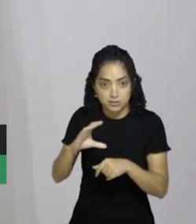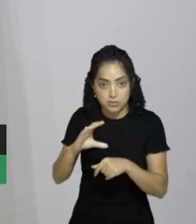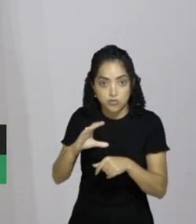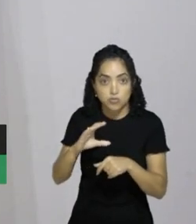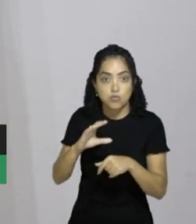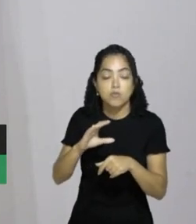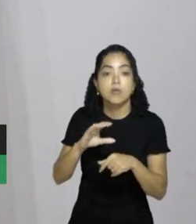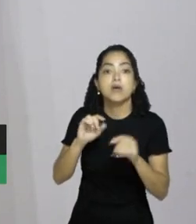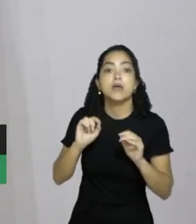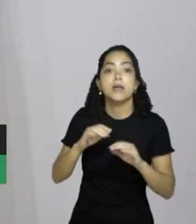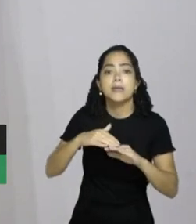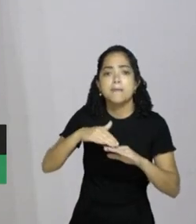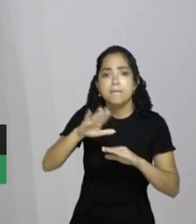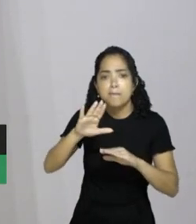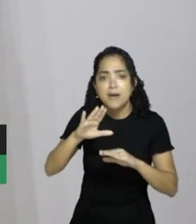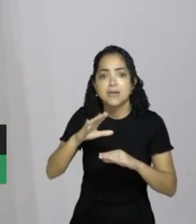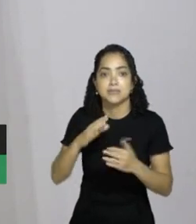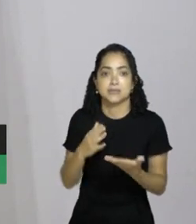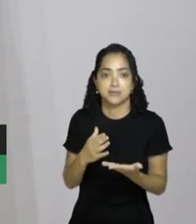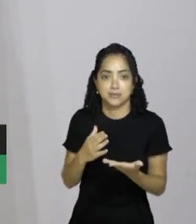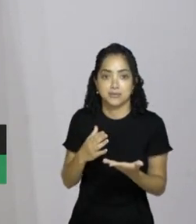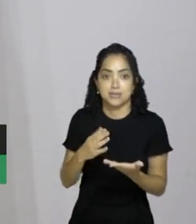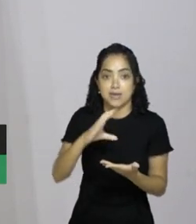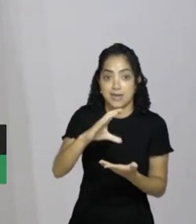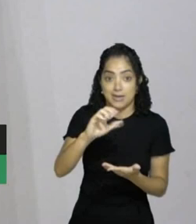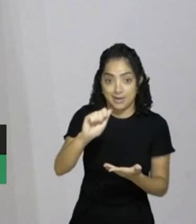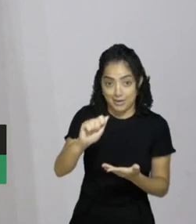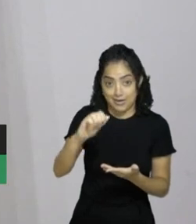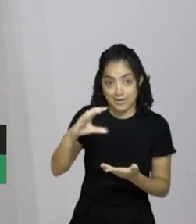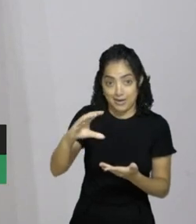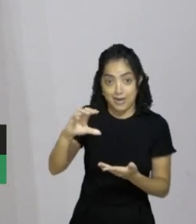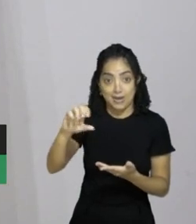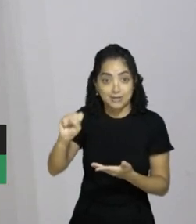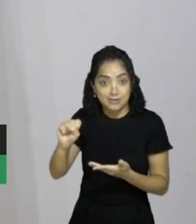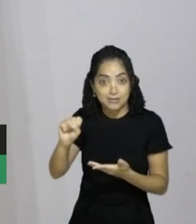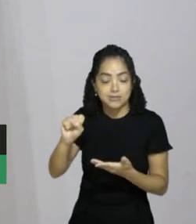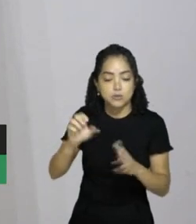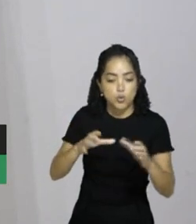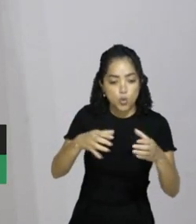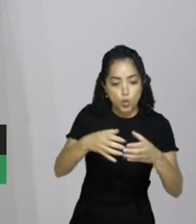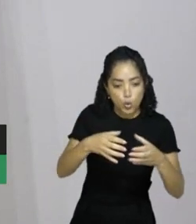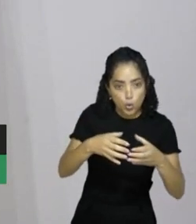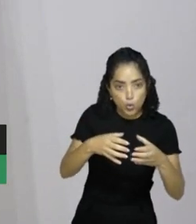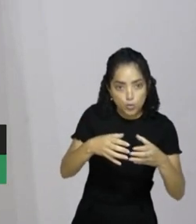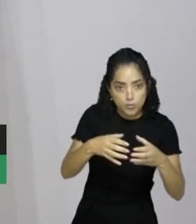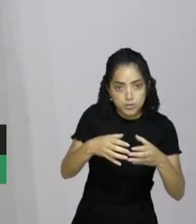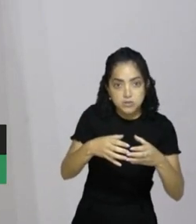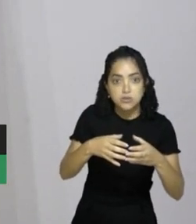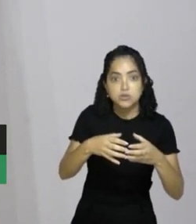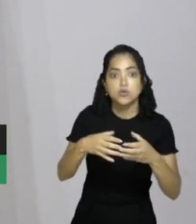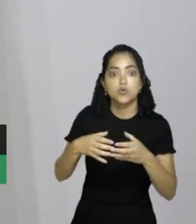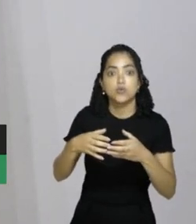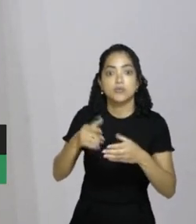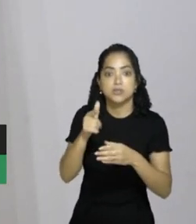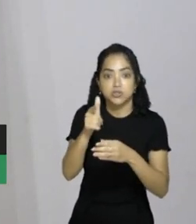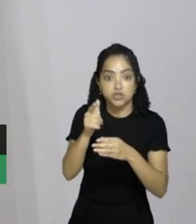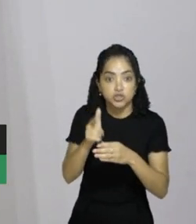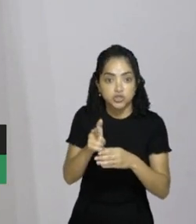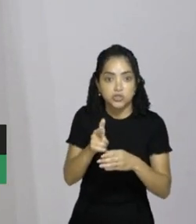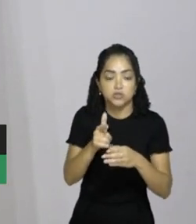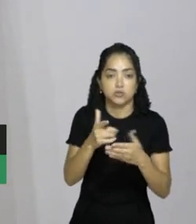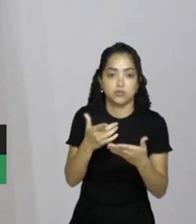estado que mais possui números de táxi clubes de tiro em proporção da Federação